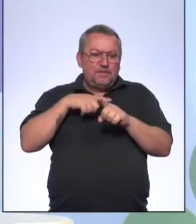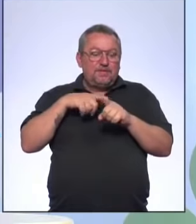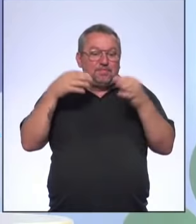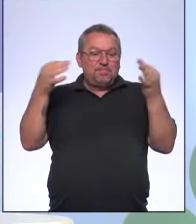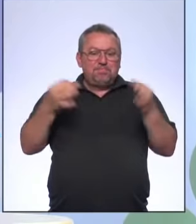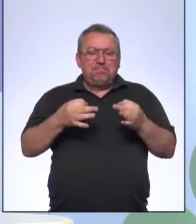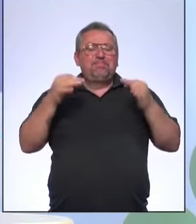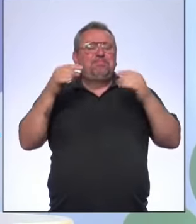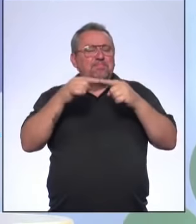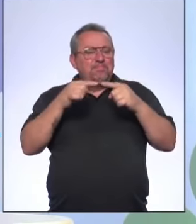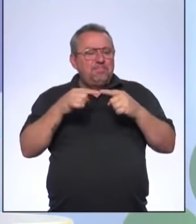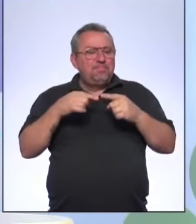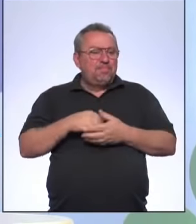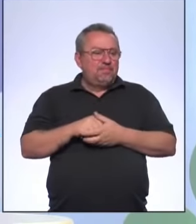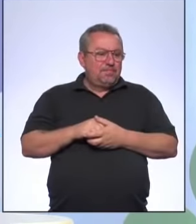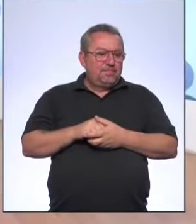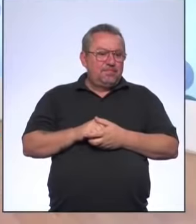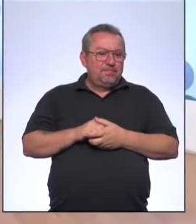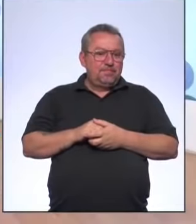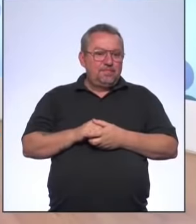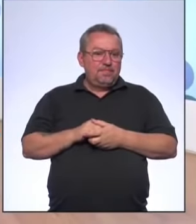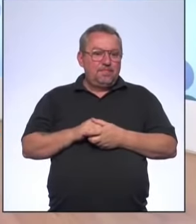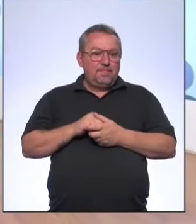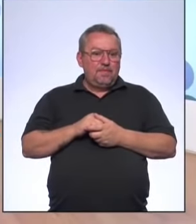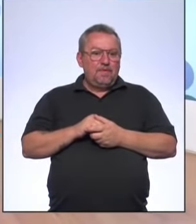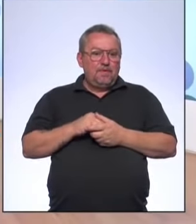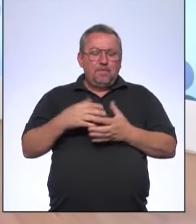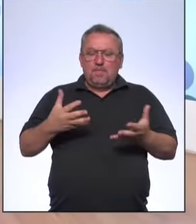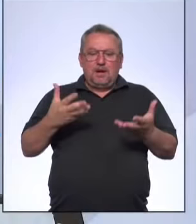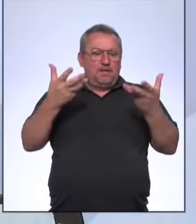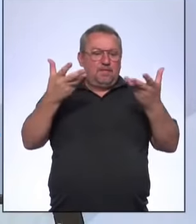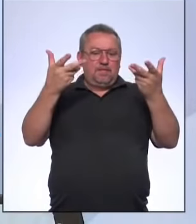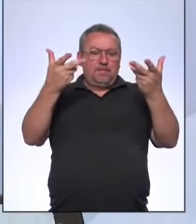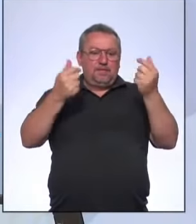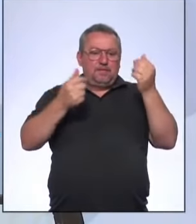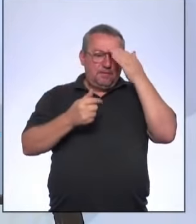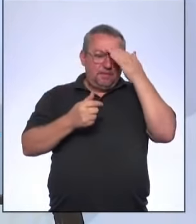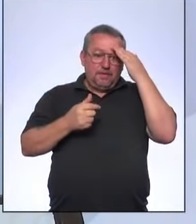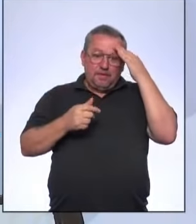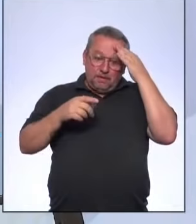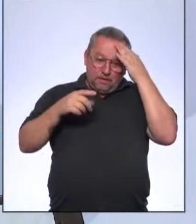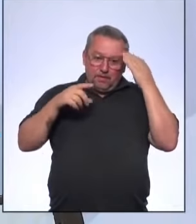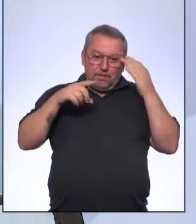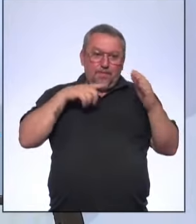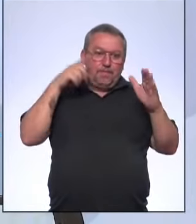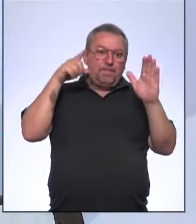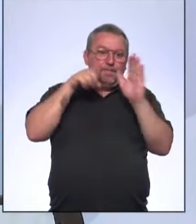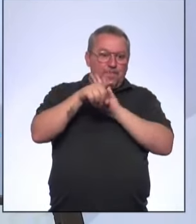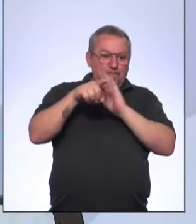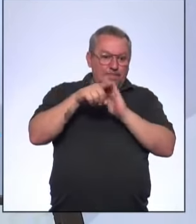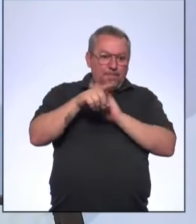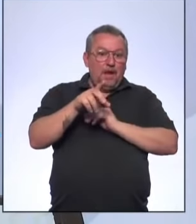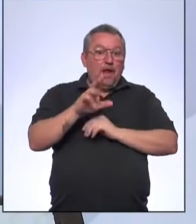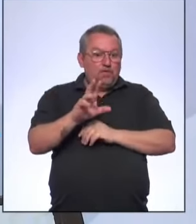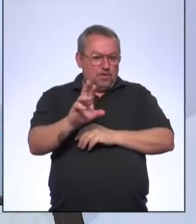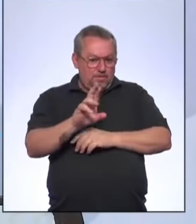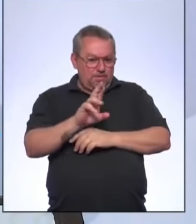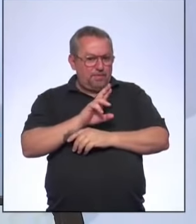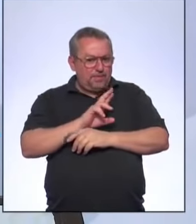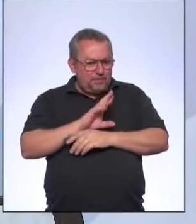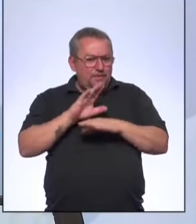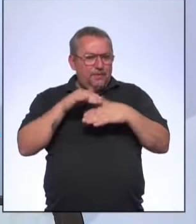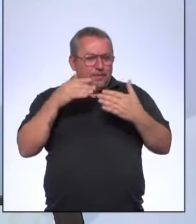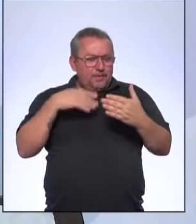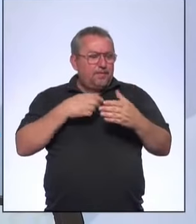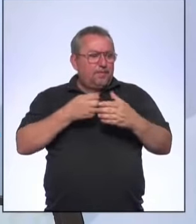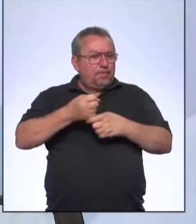afinados aí né que tem de existe uma diferença o anderson maravilhoso tem uma perguntinha que eu já respondi isso aqui